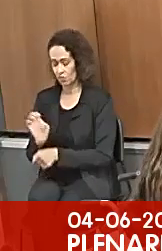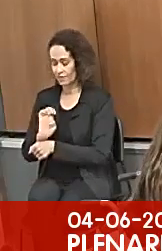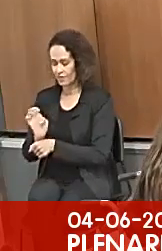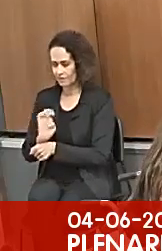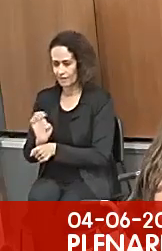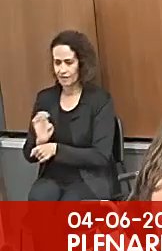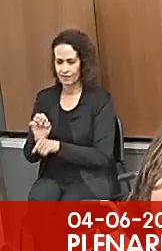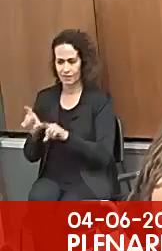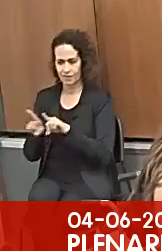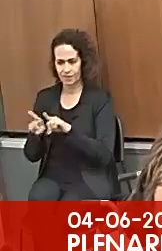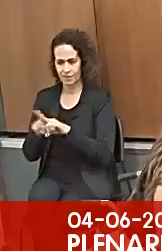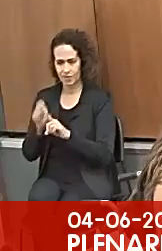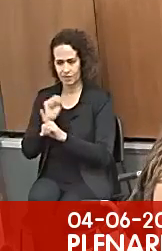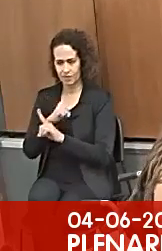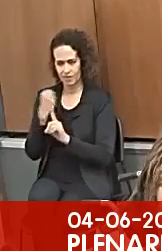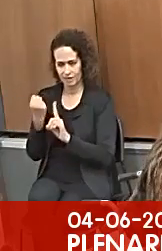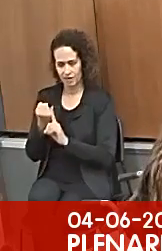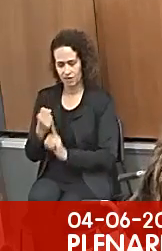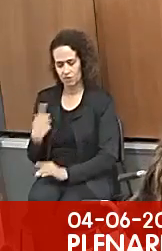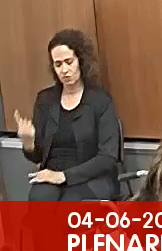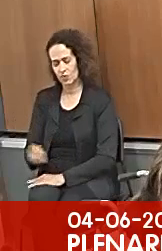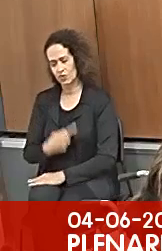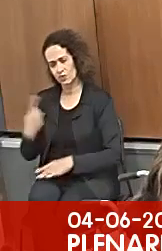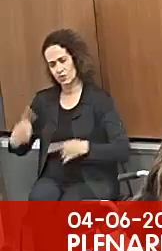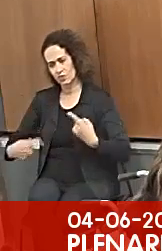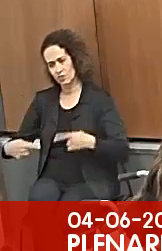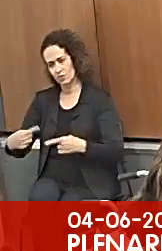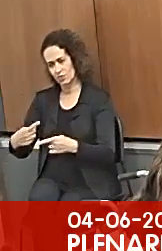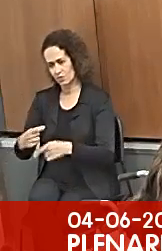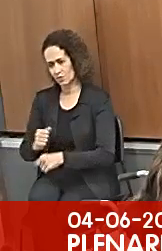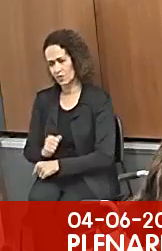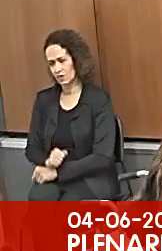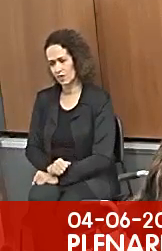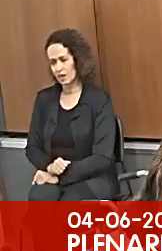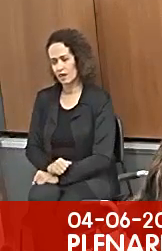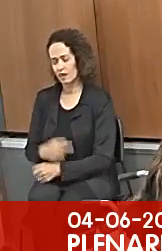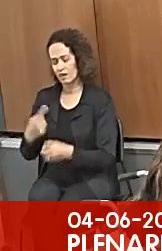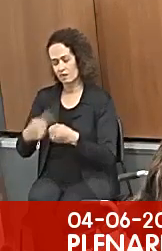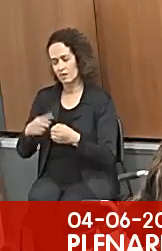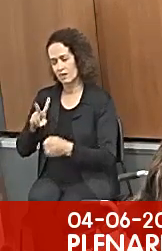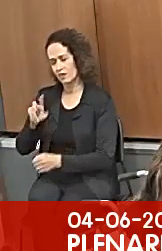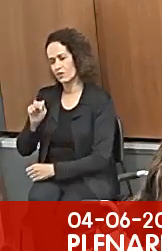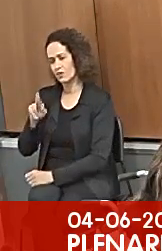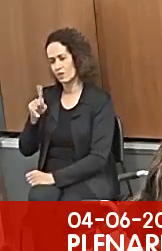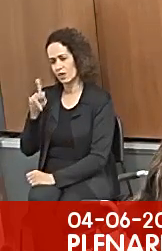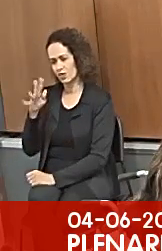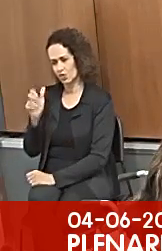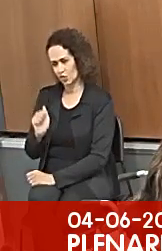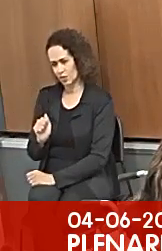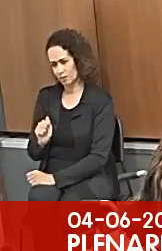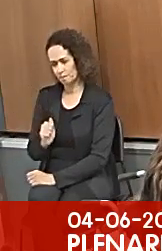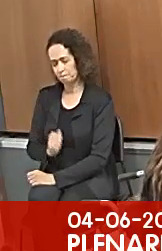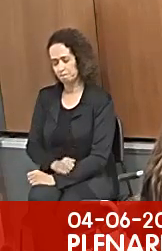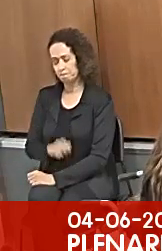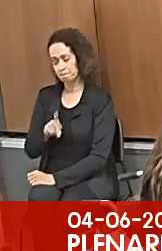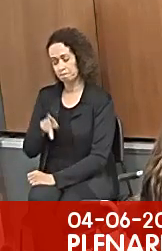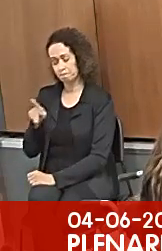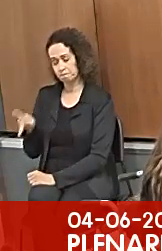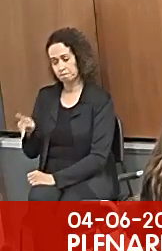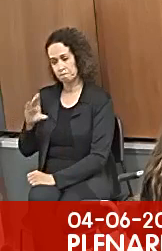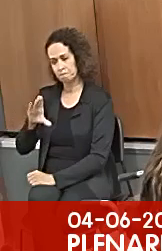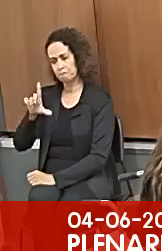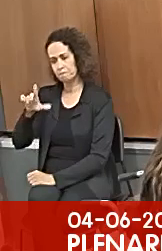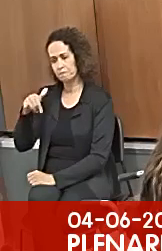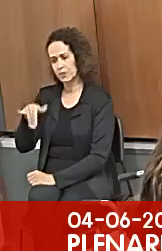sociedade. Nós discutimos agora uma audiência pública na cidade de Varginha, lá, a iniciativa do professor Cleiton, com relação